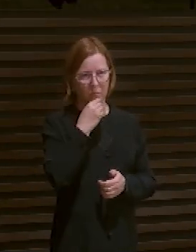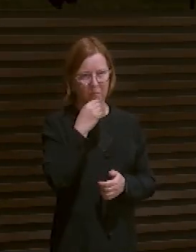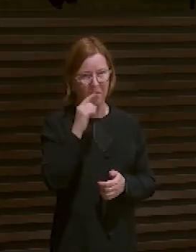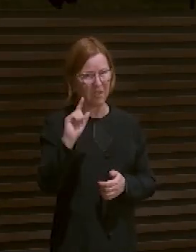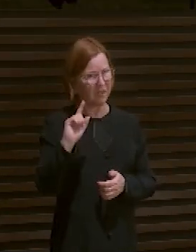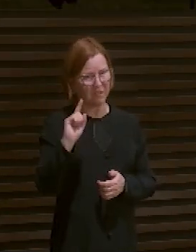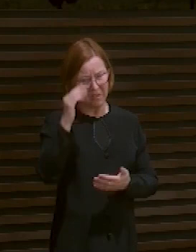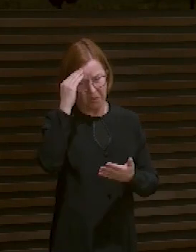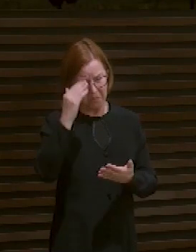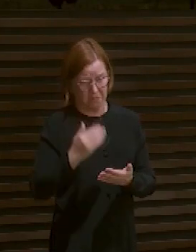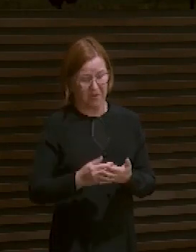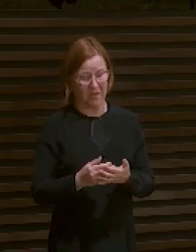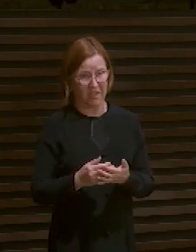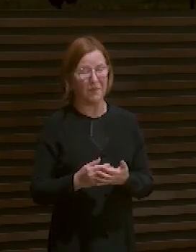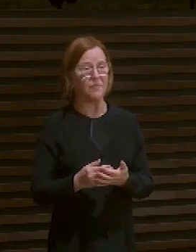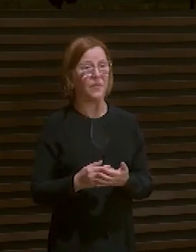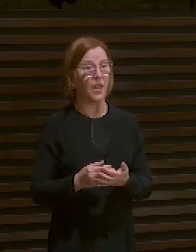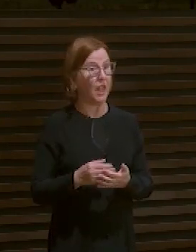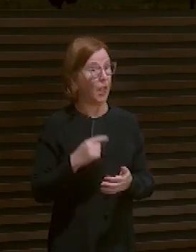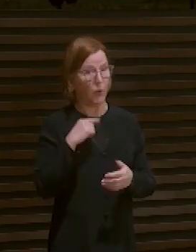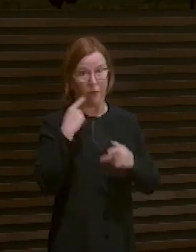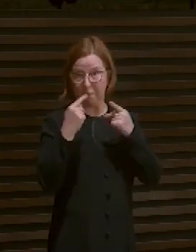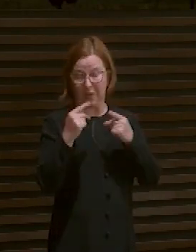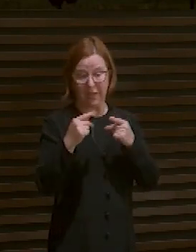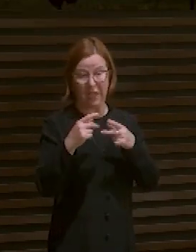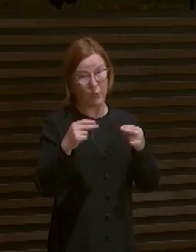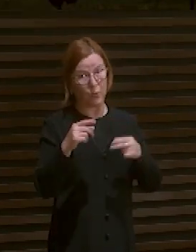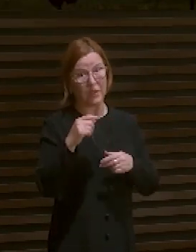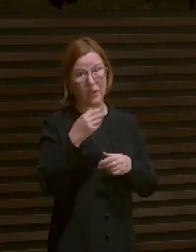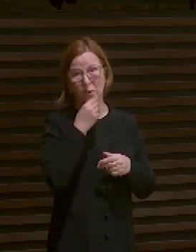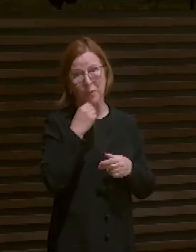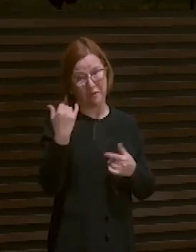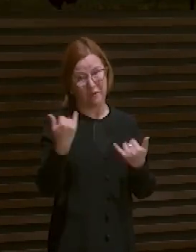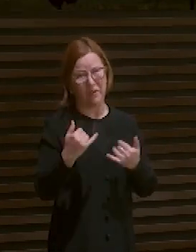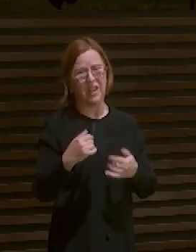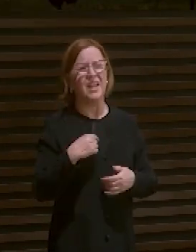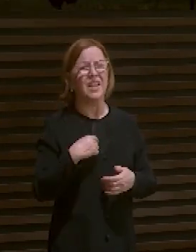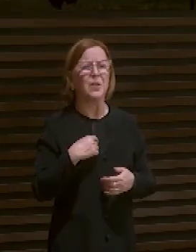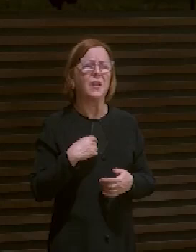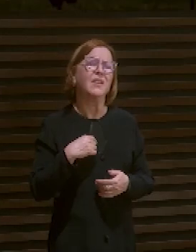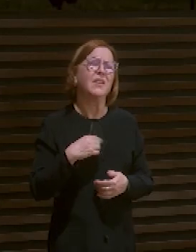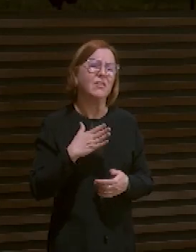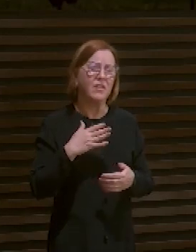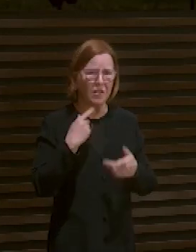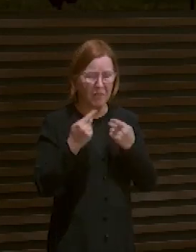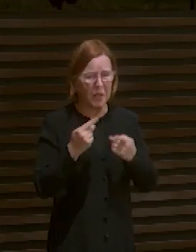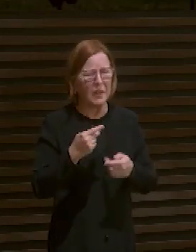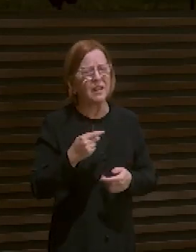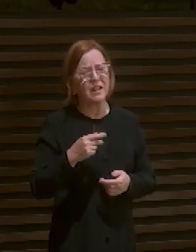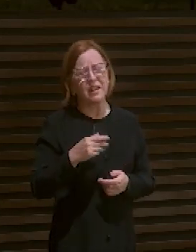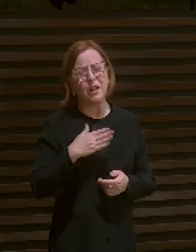eu não vou dizer o que ele me disse. Eu cheguei para ele e disse: meu filho, lembre-se que nós temos